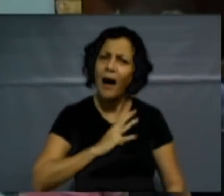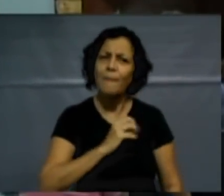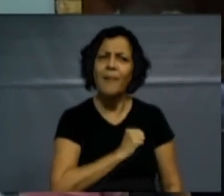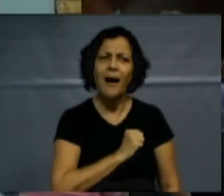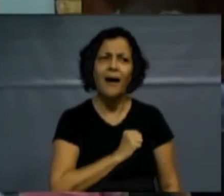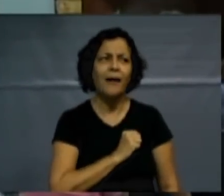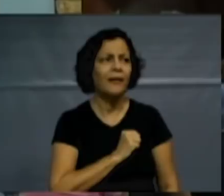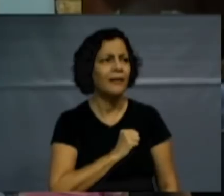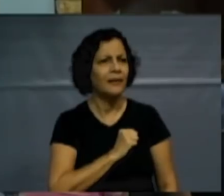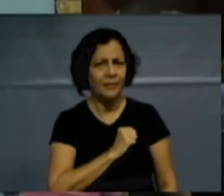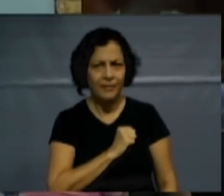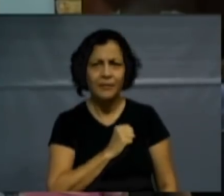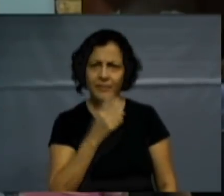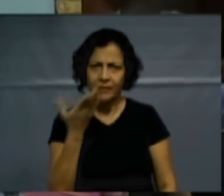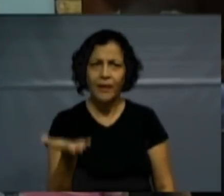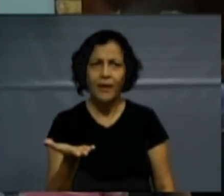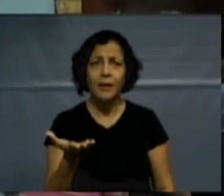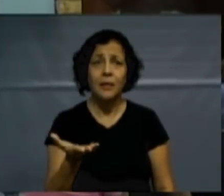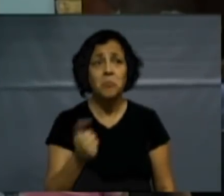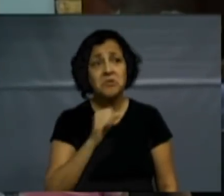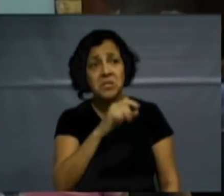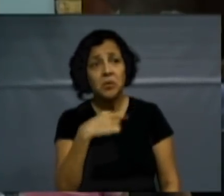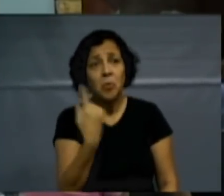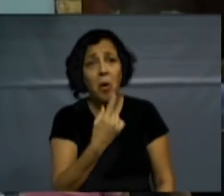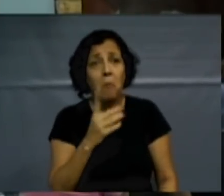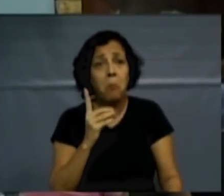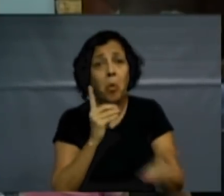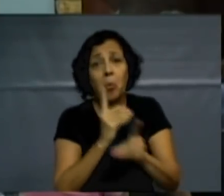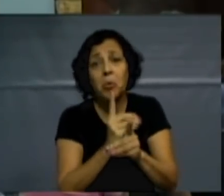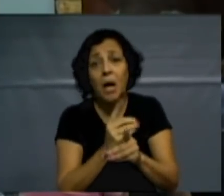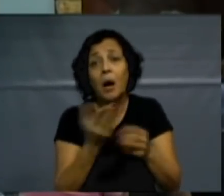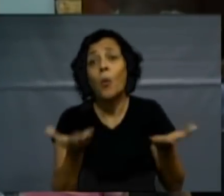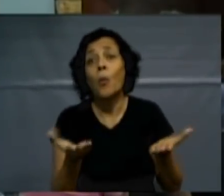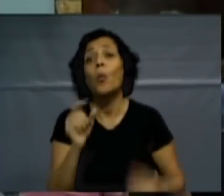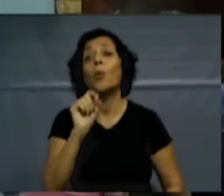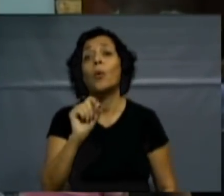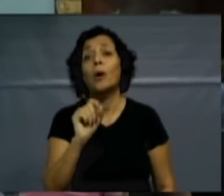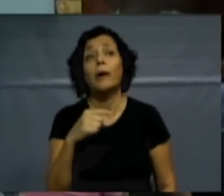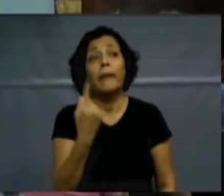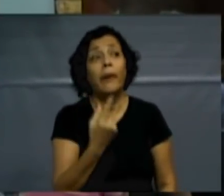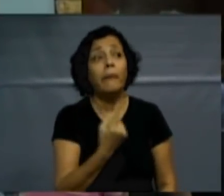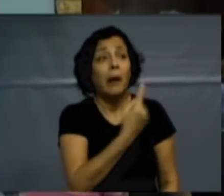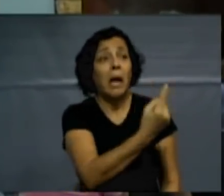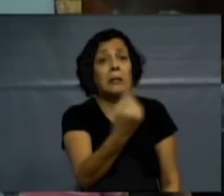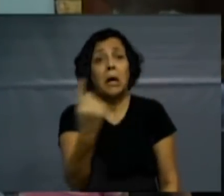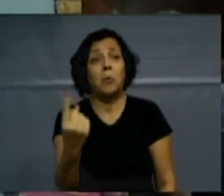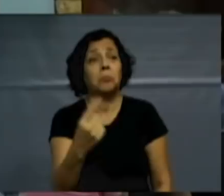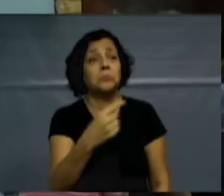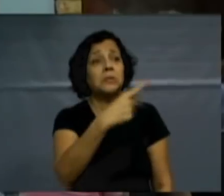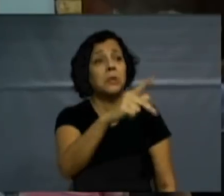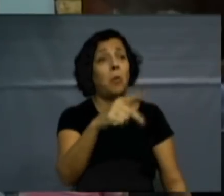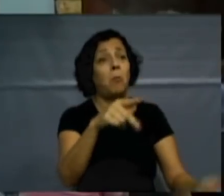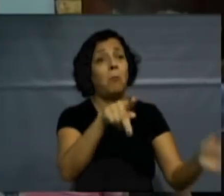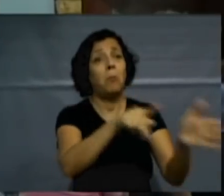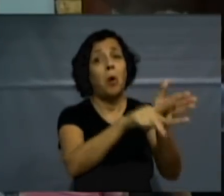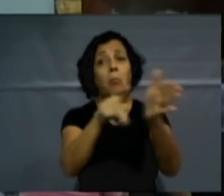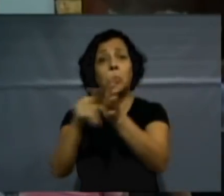Ciro? Porque se a gente não procurar isso, aí realmente está cada um no seu mundinho.